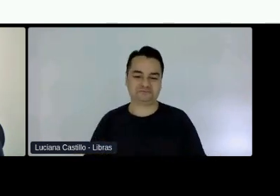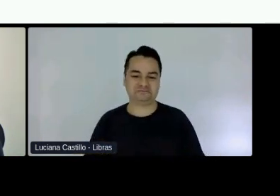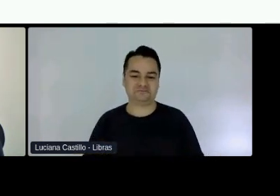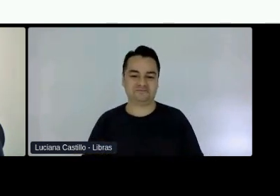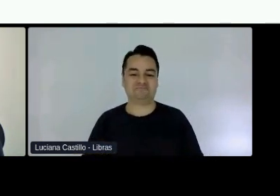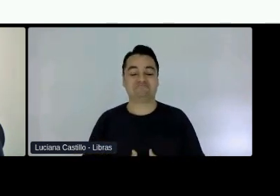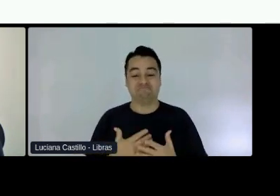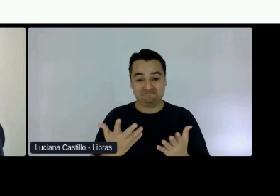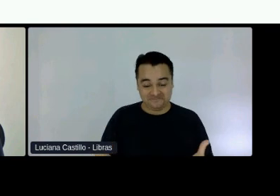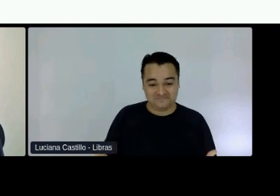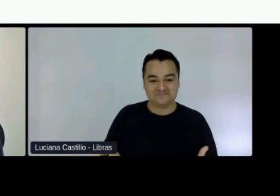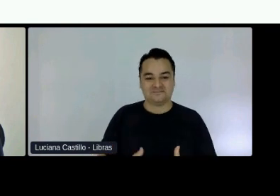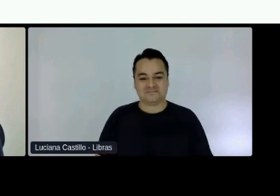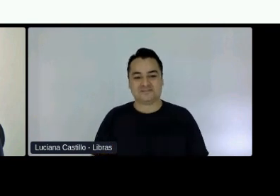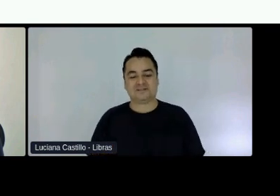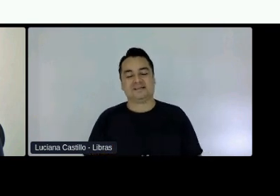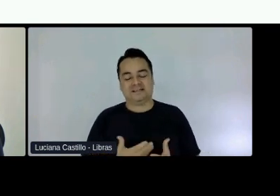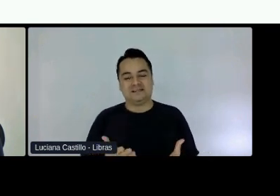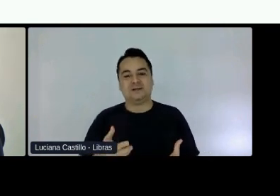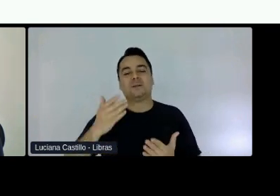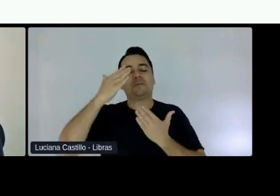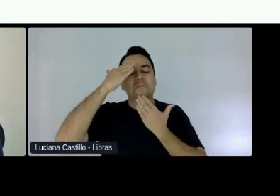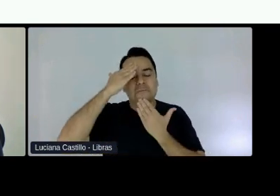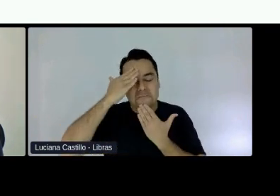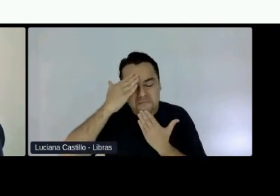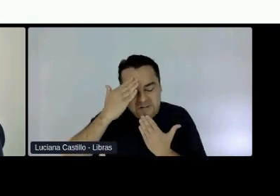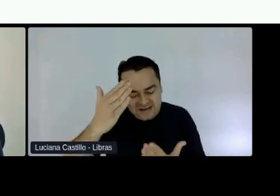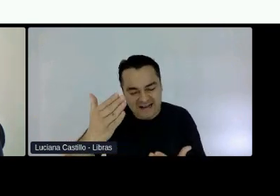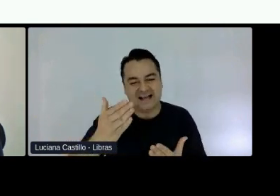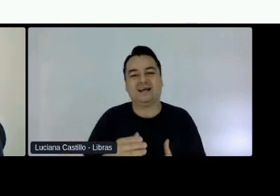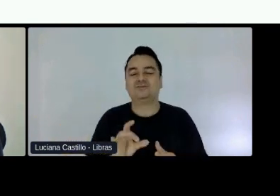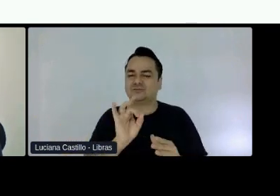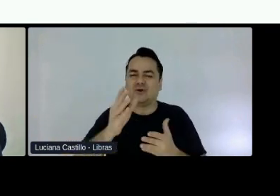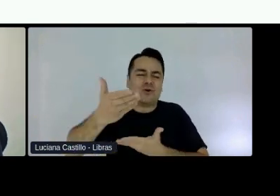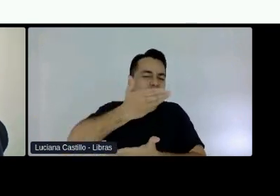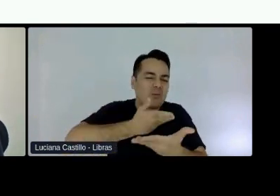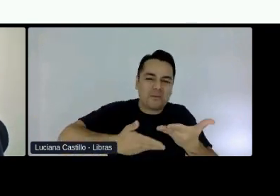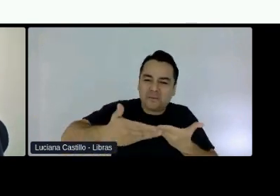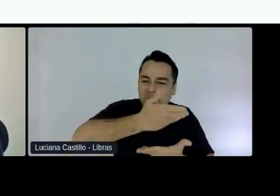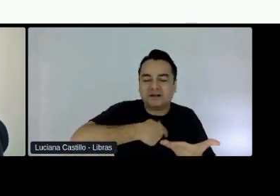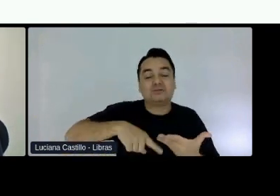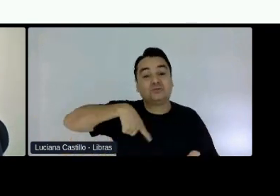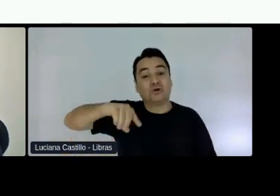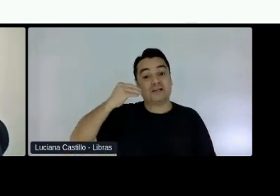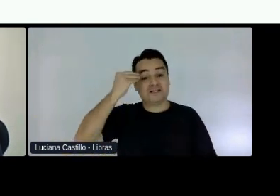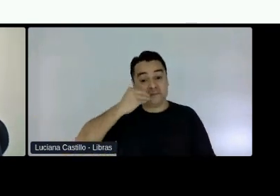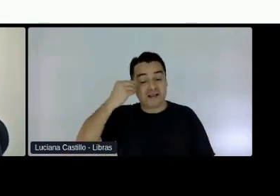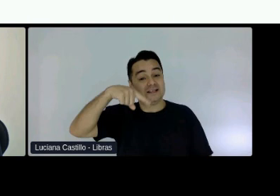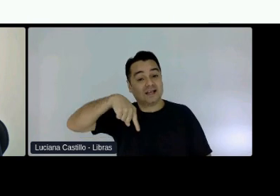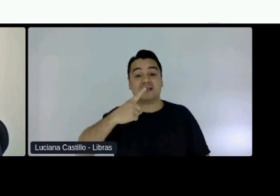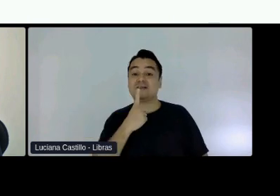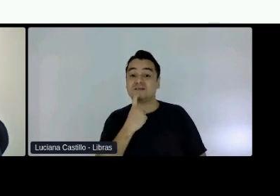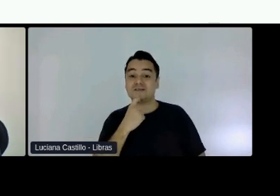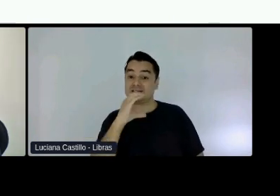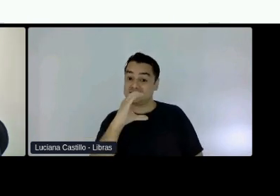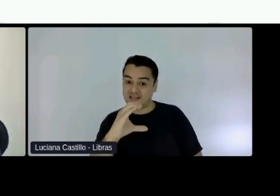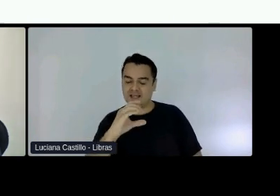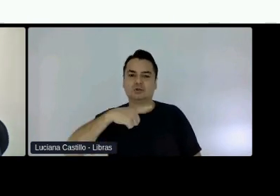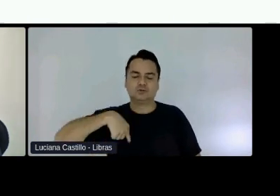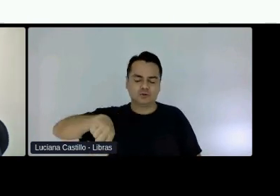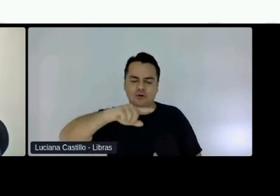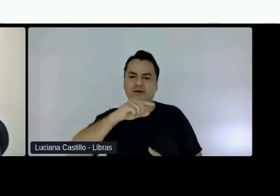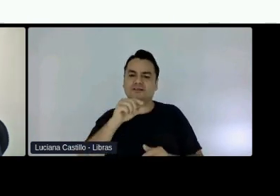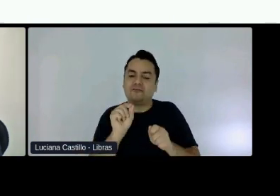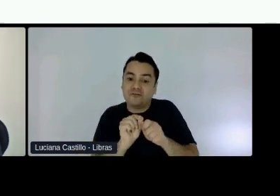Então, é isso, pessoal. Obrigado. Era só para compartilhar um pouquinho da nossa experiência aqui, de o que a gente está fazendo de legal aqui